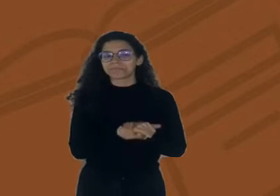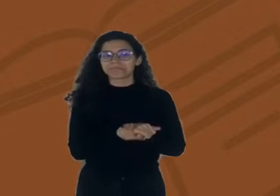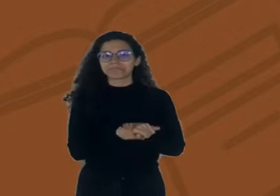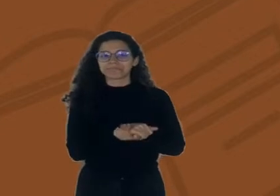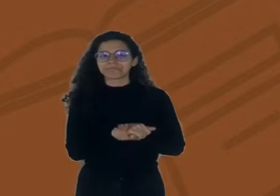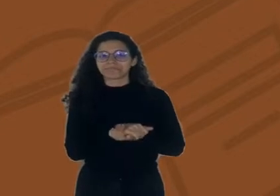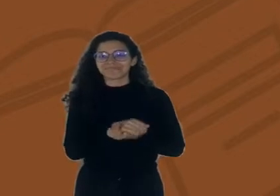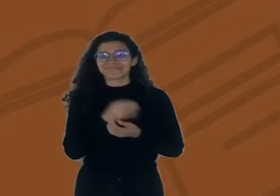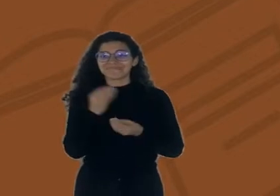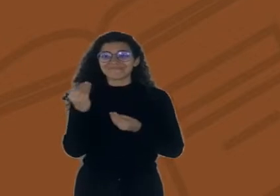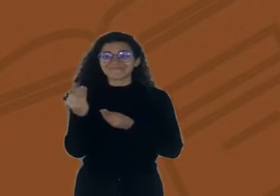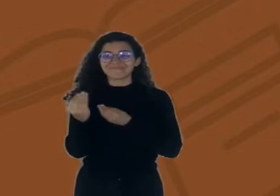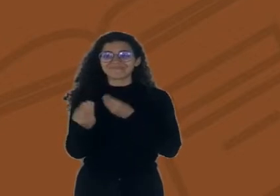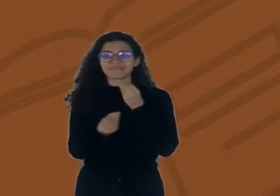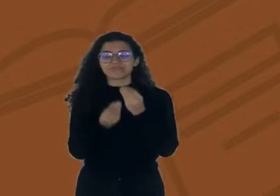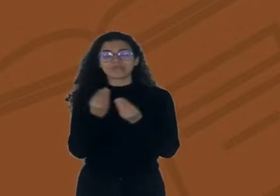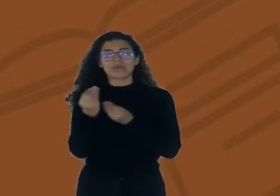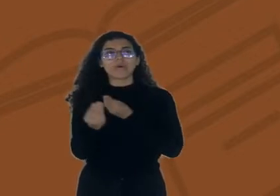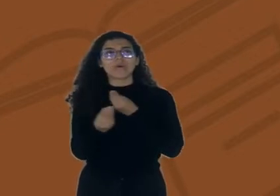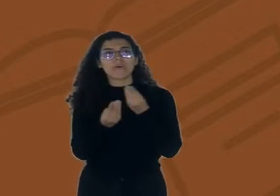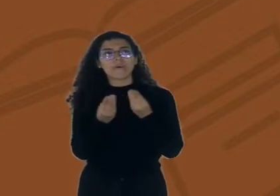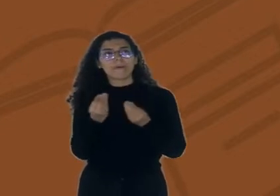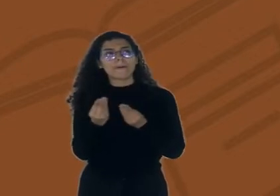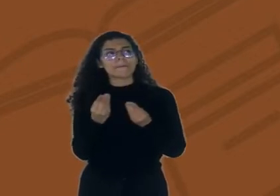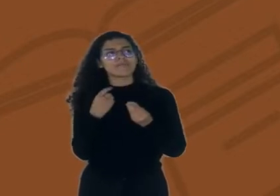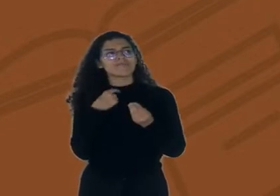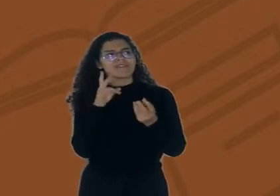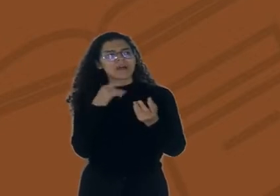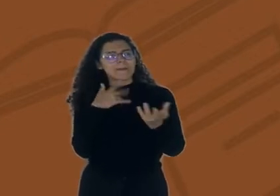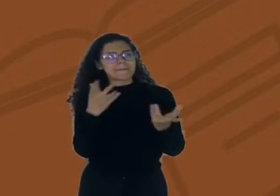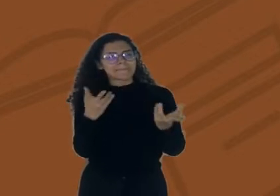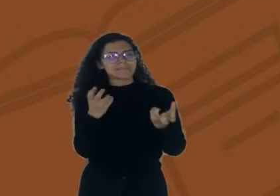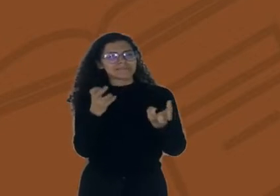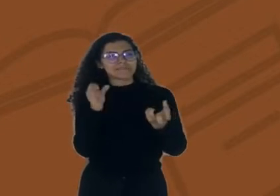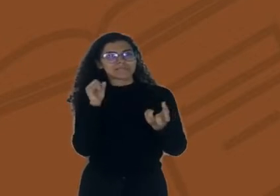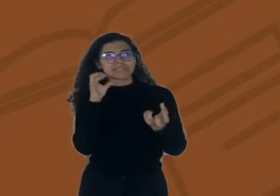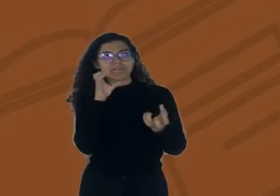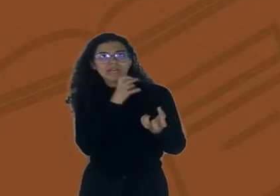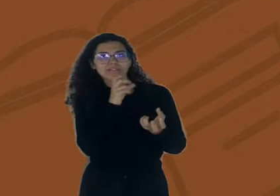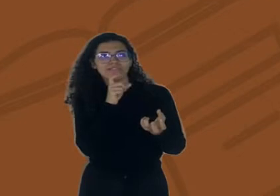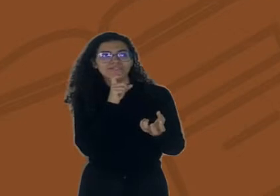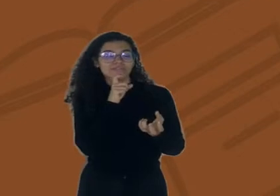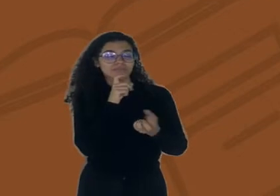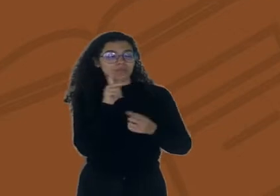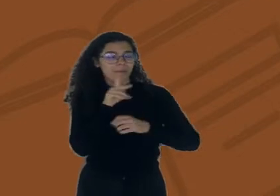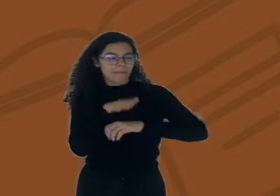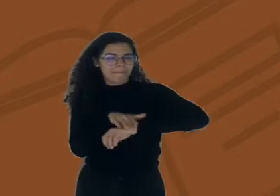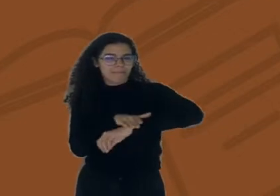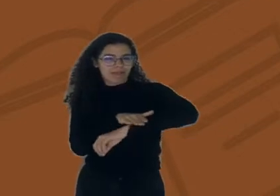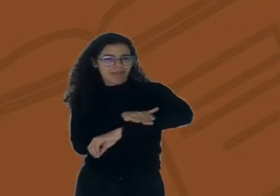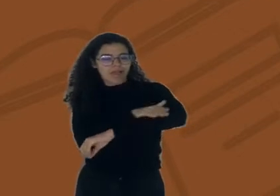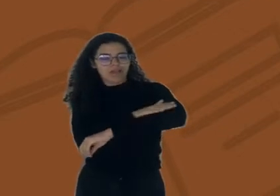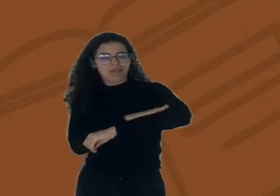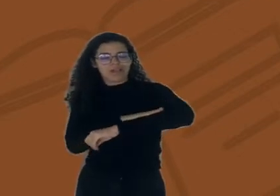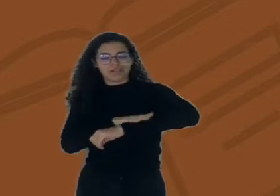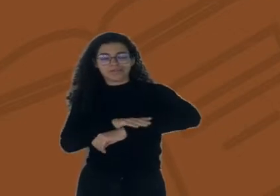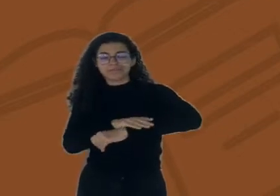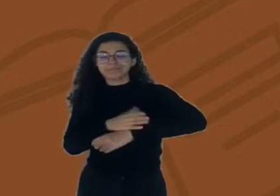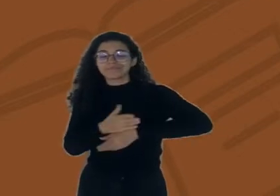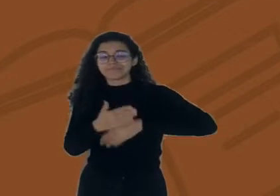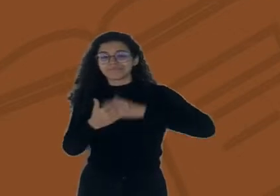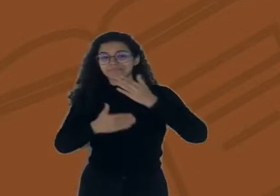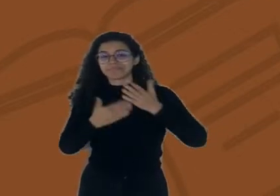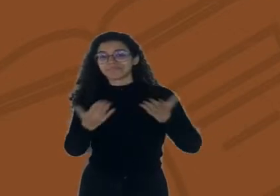vou captar estímulo como a temperatura? Por meio da pele. E assim por diante. Mas